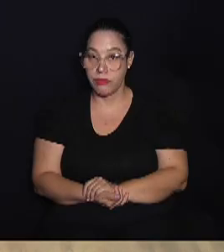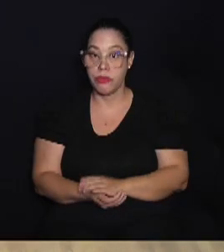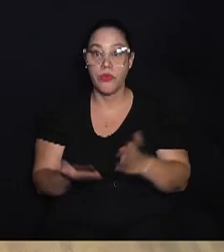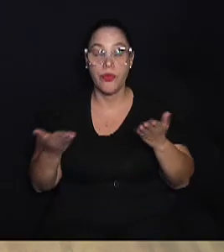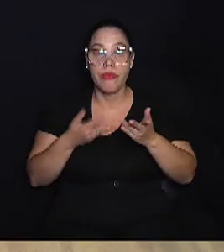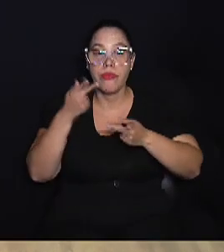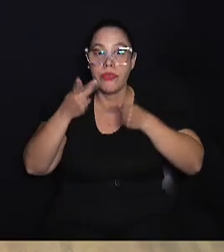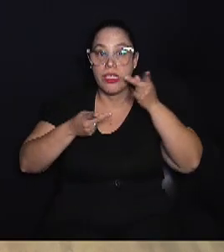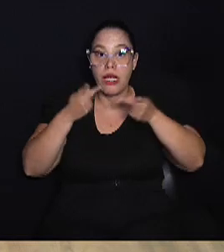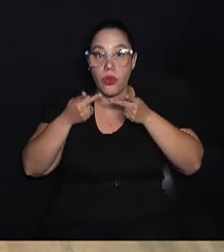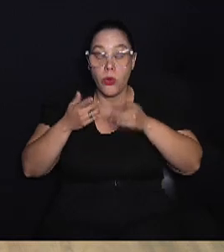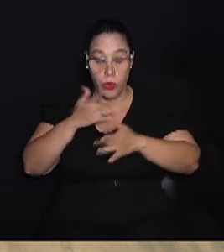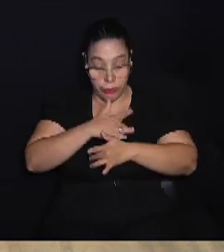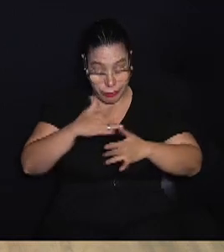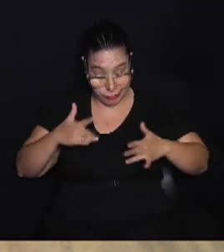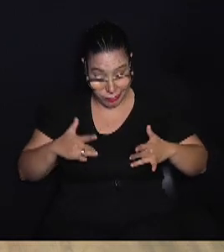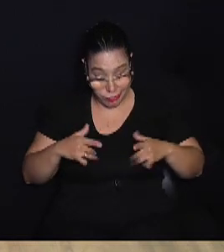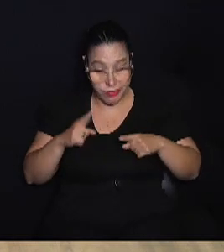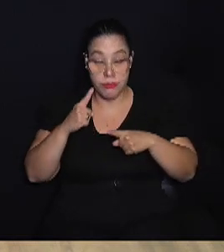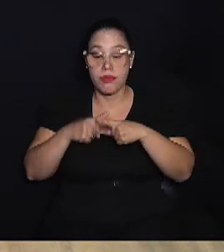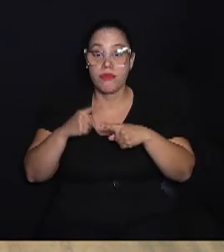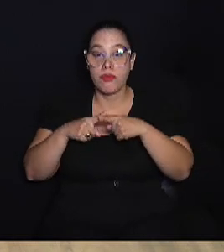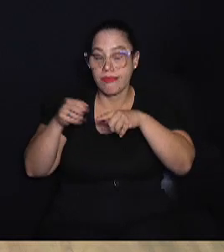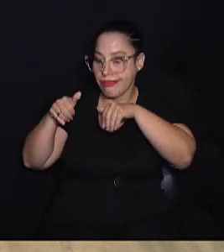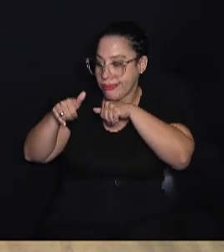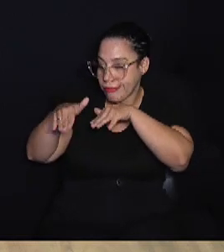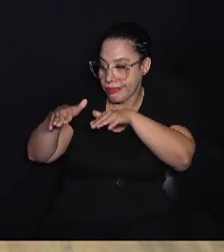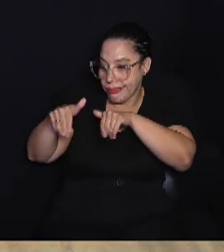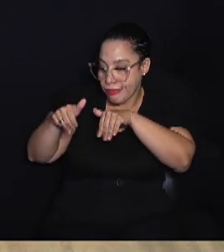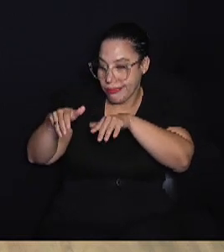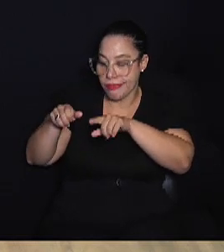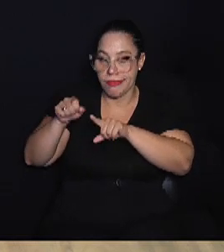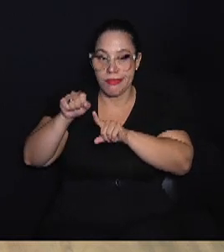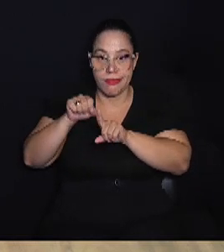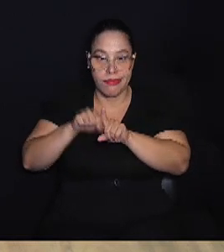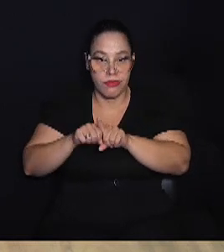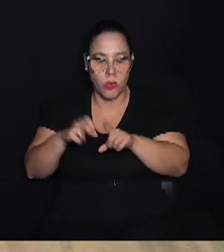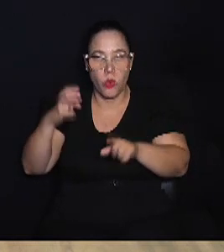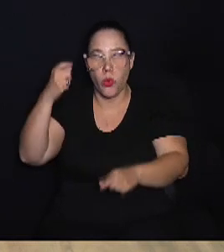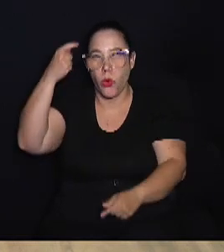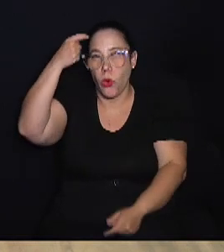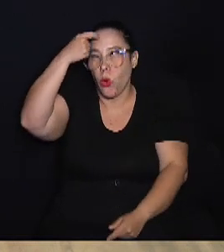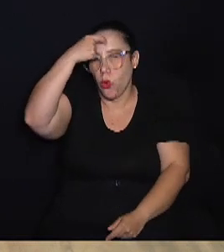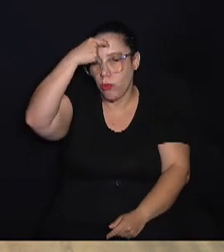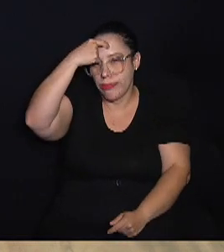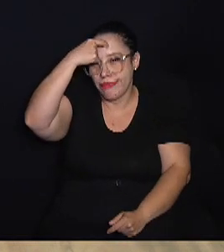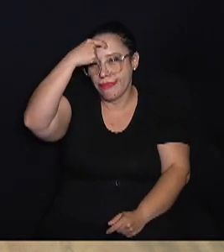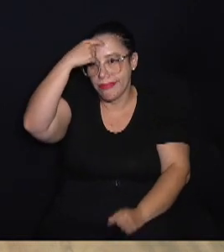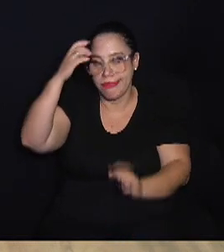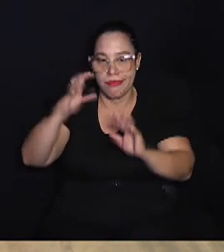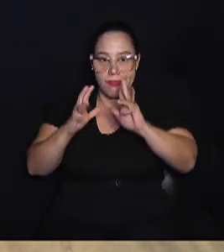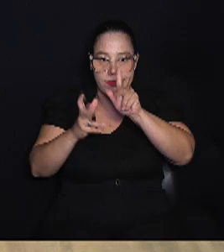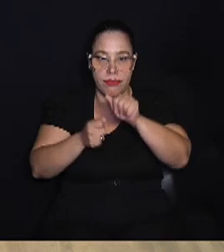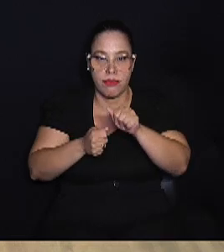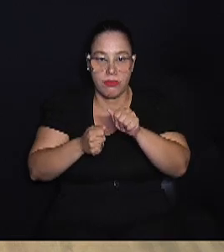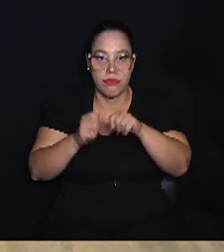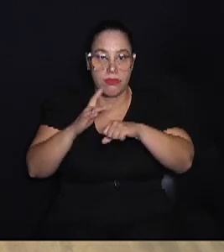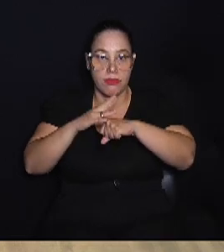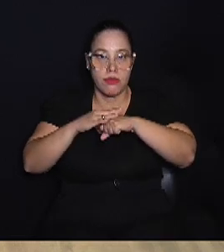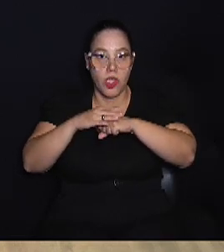Vamos falar de saúde, porque setembro é o mês de conscientização mundial sobre a doença